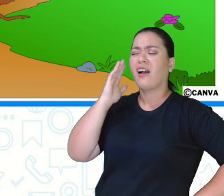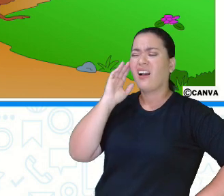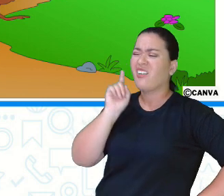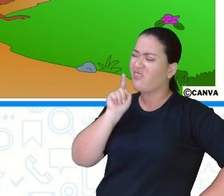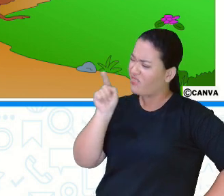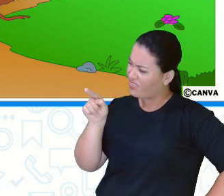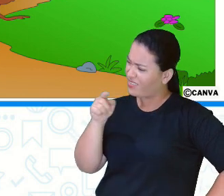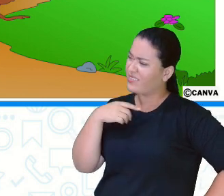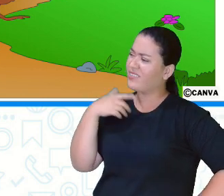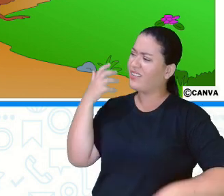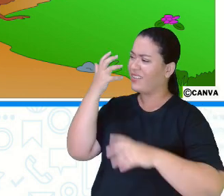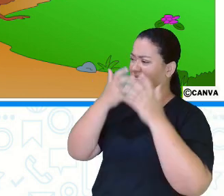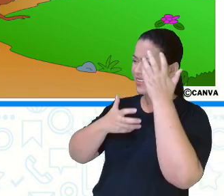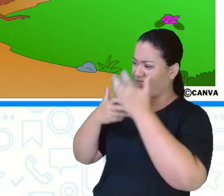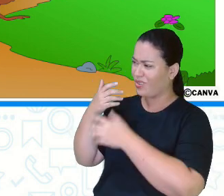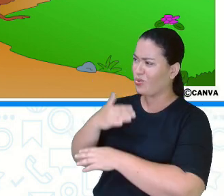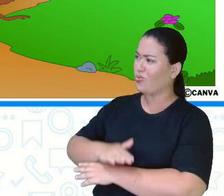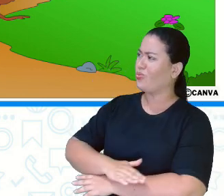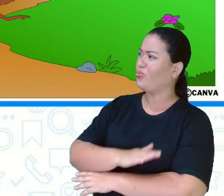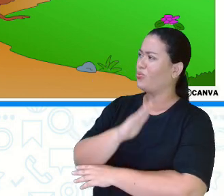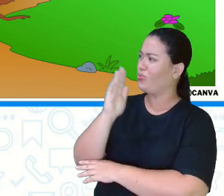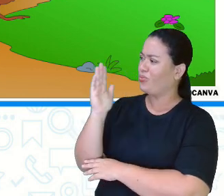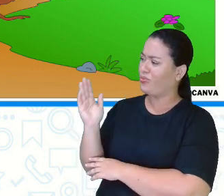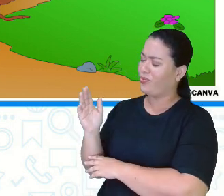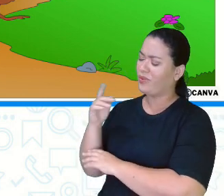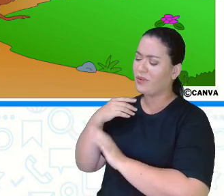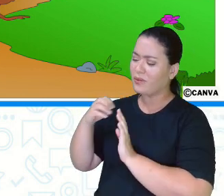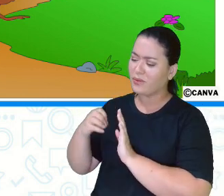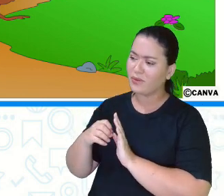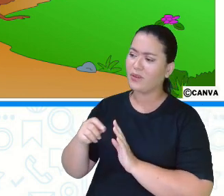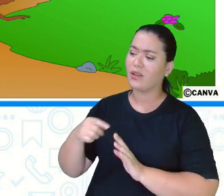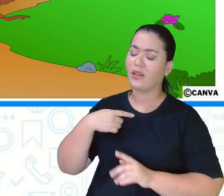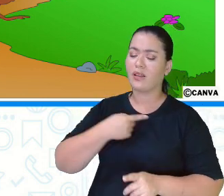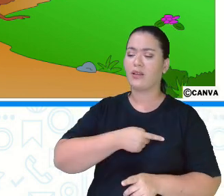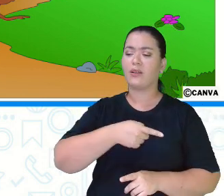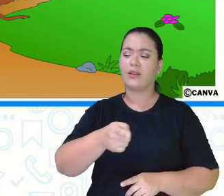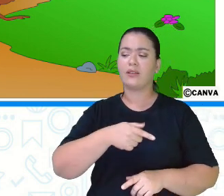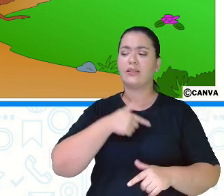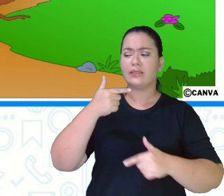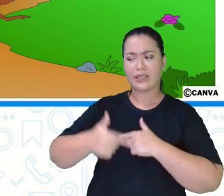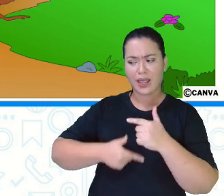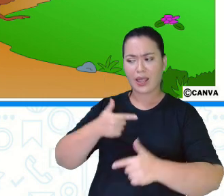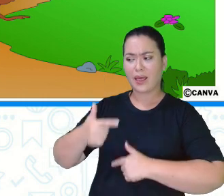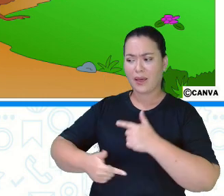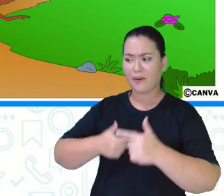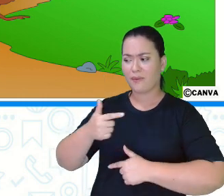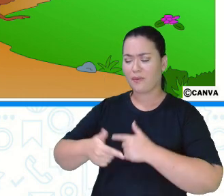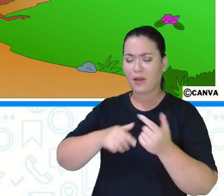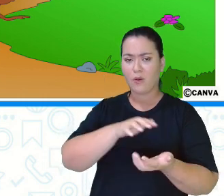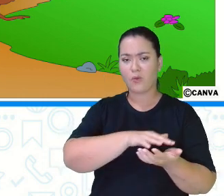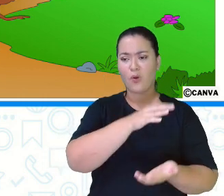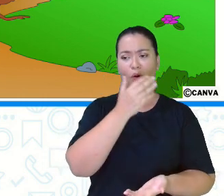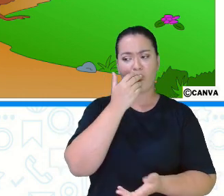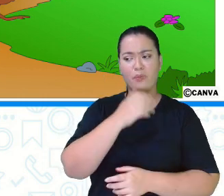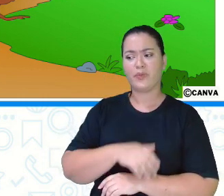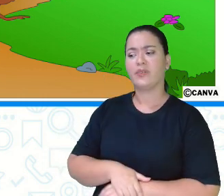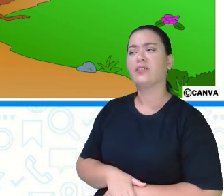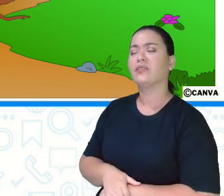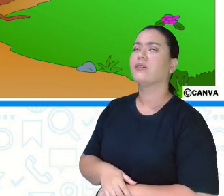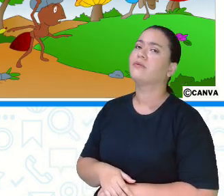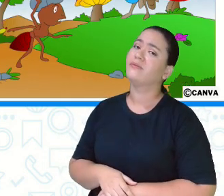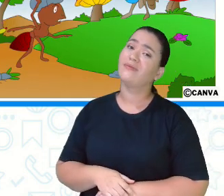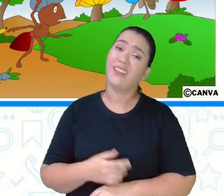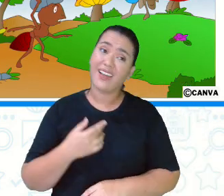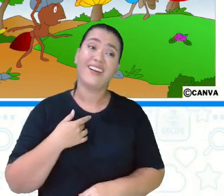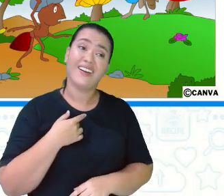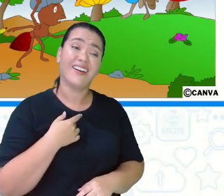Era você, então, quem cantava nessa árvore, enquanto nós labutávamos para encher as tulhas? Isso